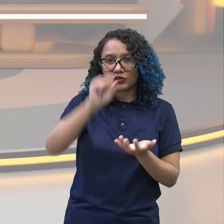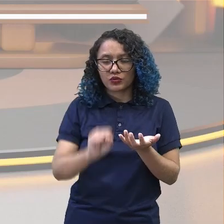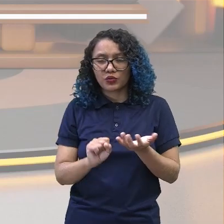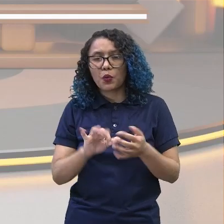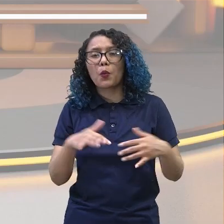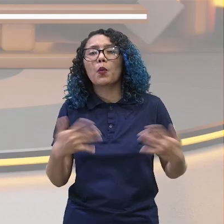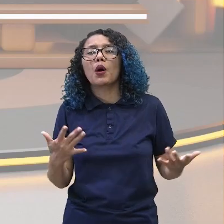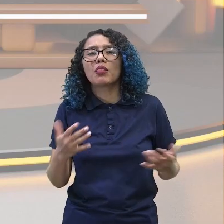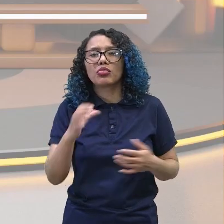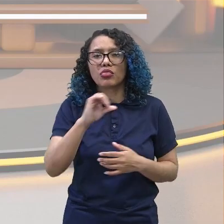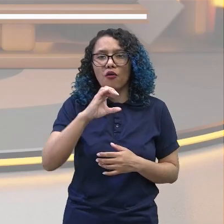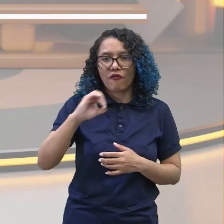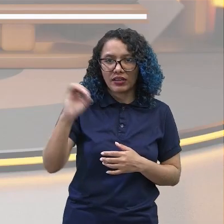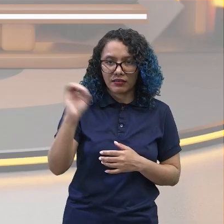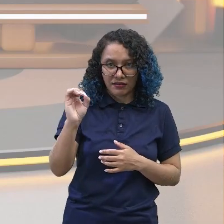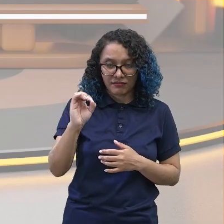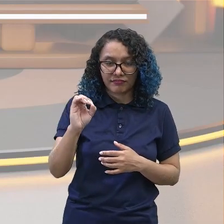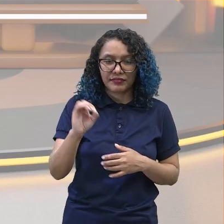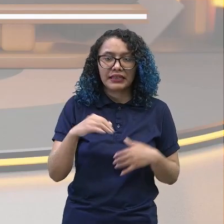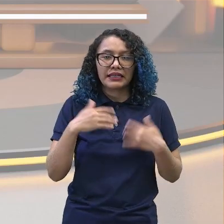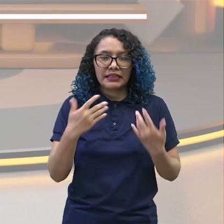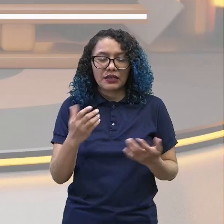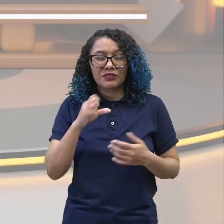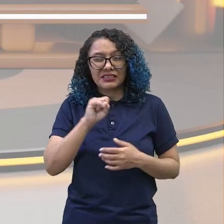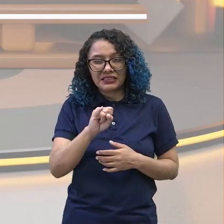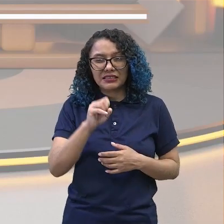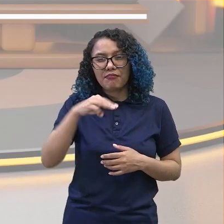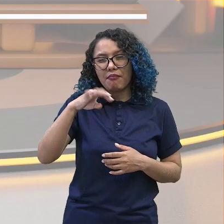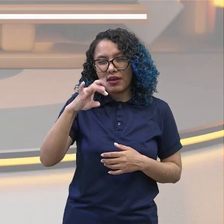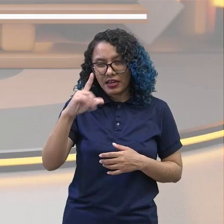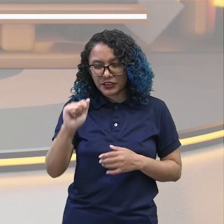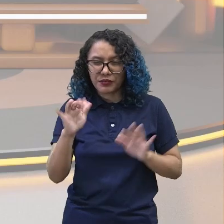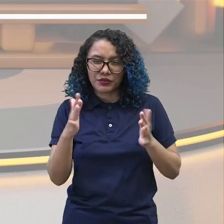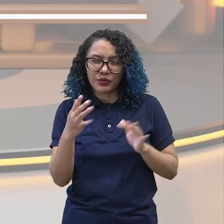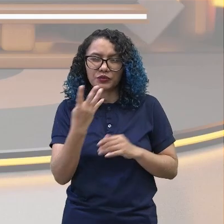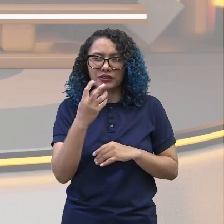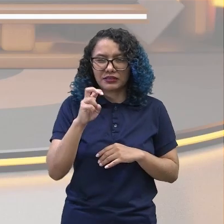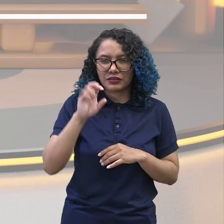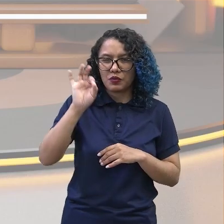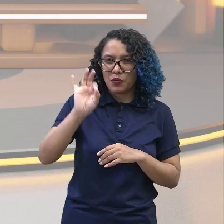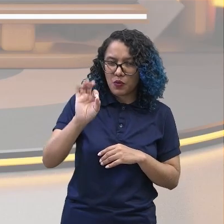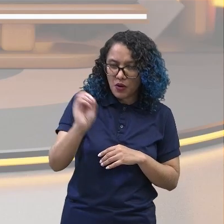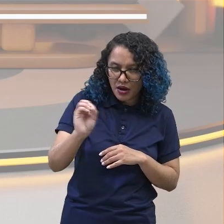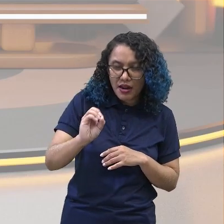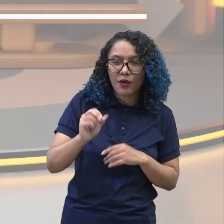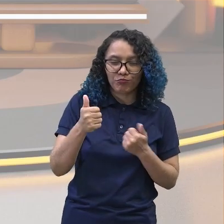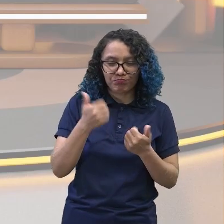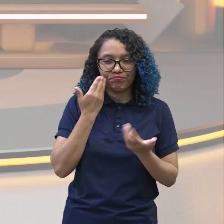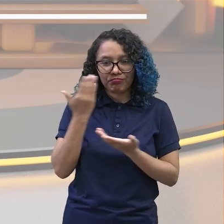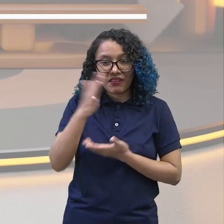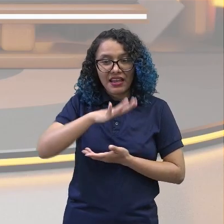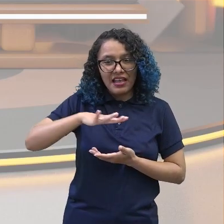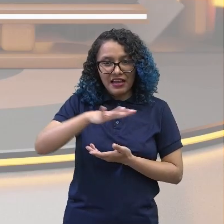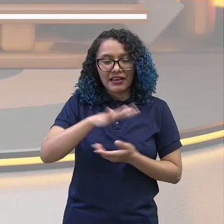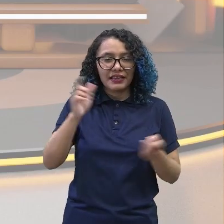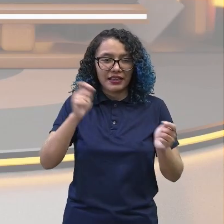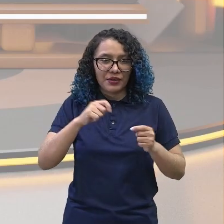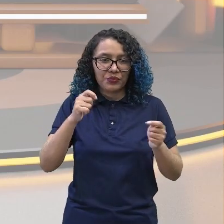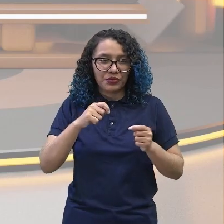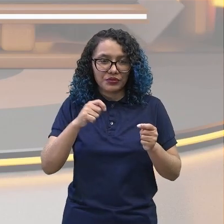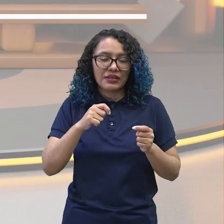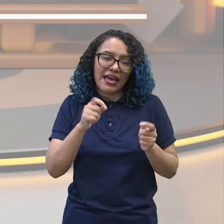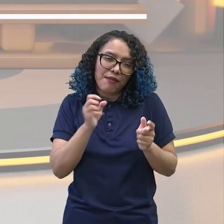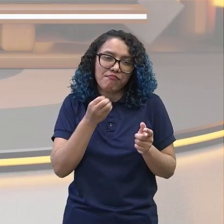graus. Então, uma região de latitude média seria tipo 45 graus, por assim dizer, beleza? Então, essa região que é mais